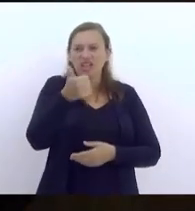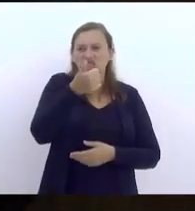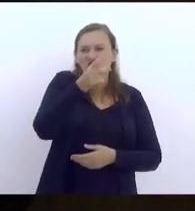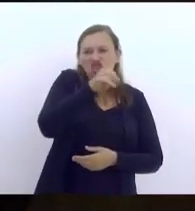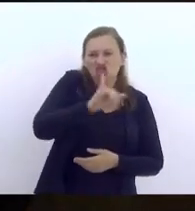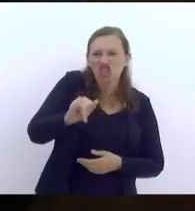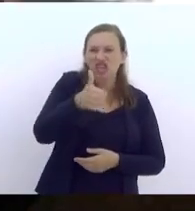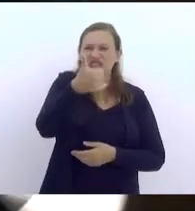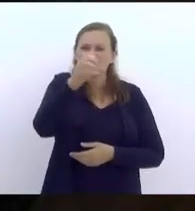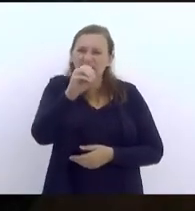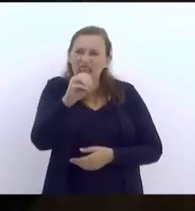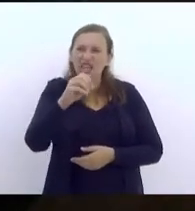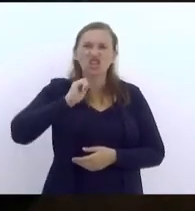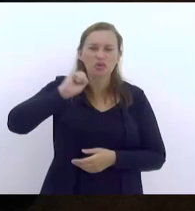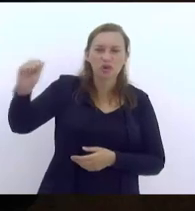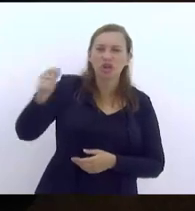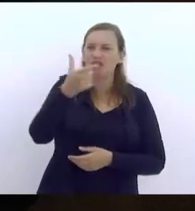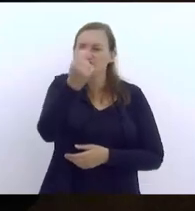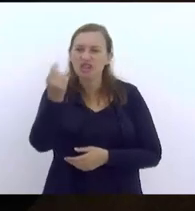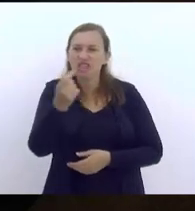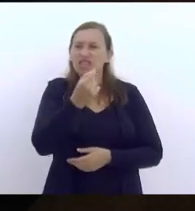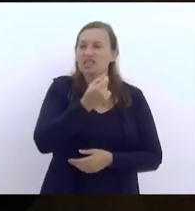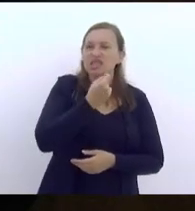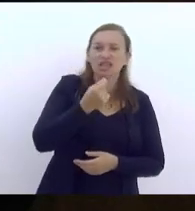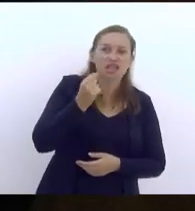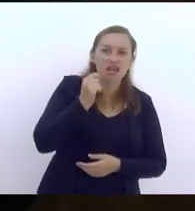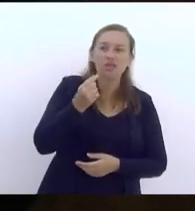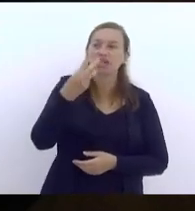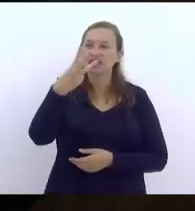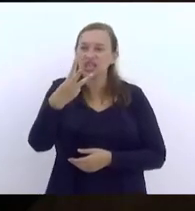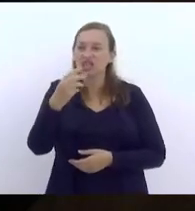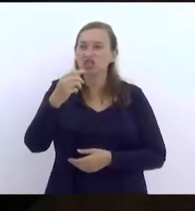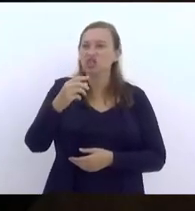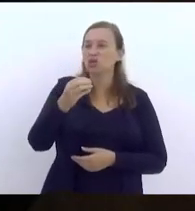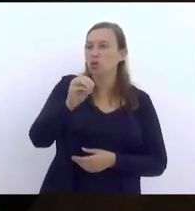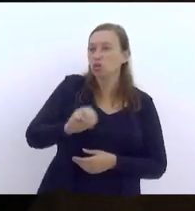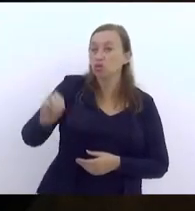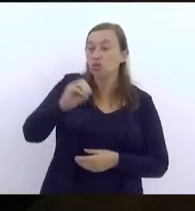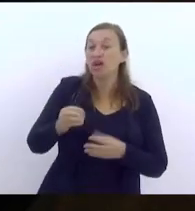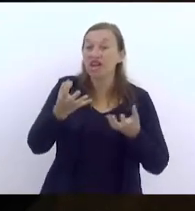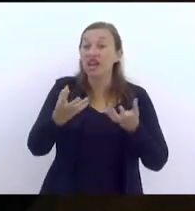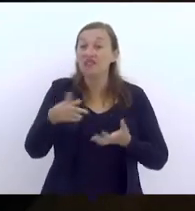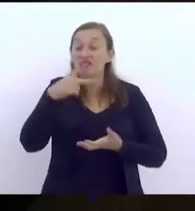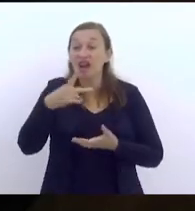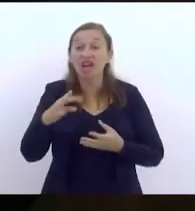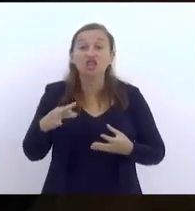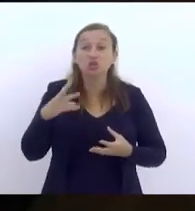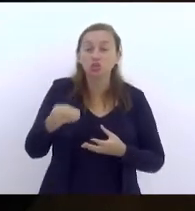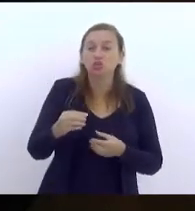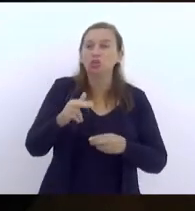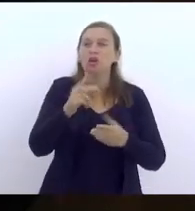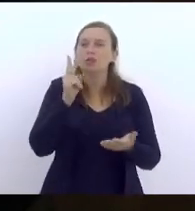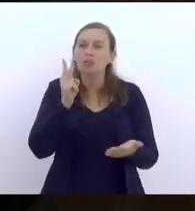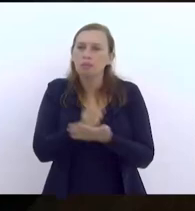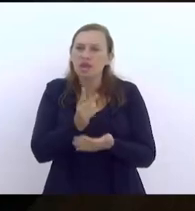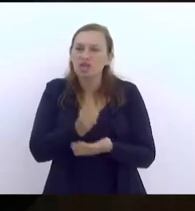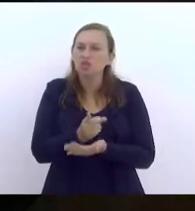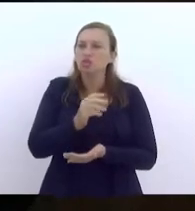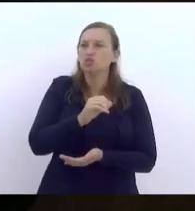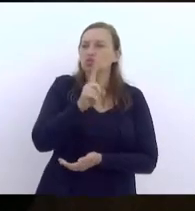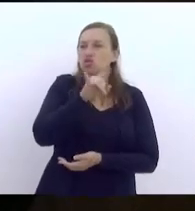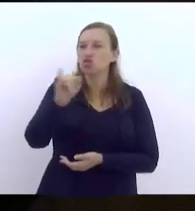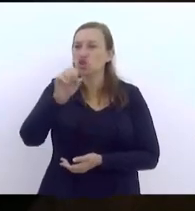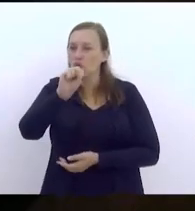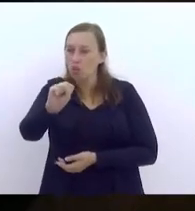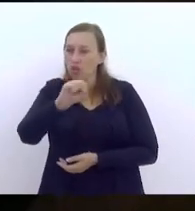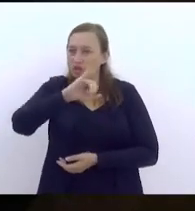abril, do dia 20 de setembro, do dia 3 de outubro. Eles querem falar de tudo, menos do dia 8 de janeiro. Mas diversos